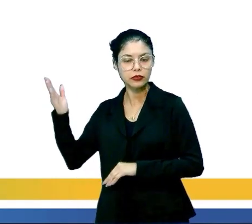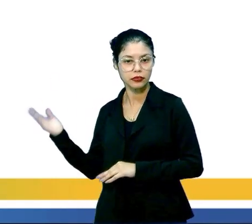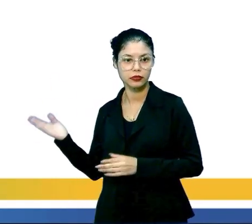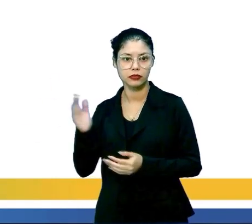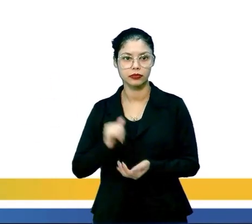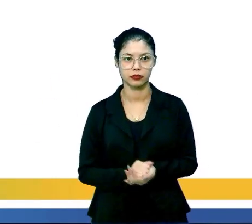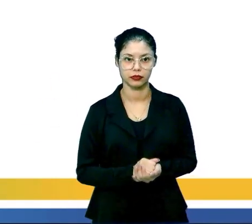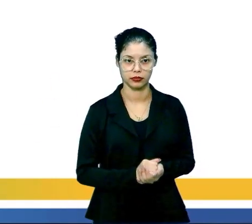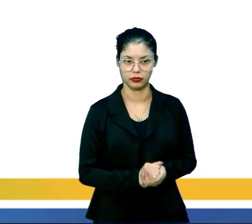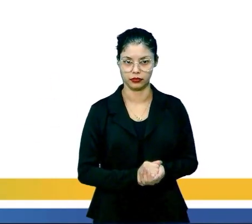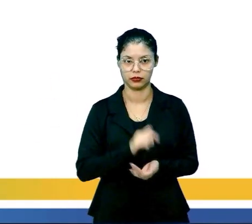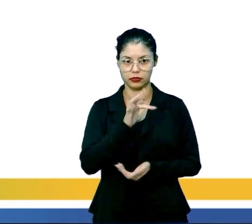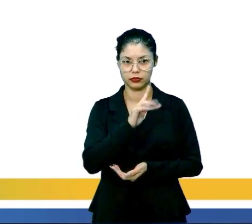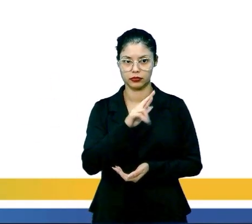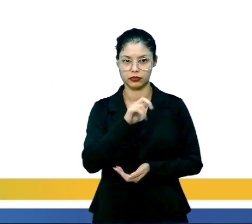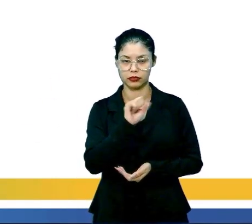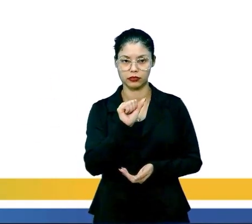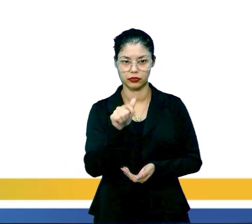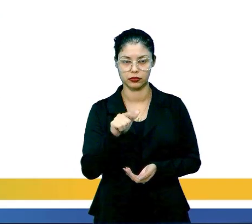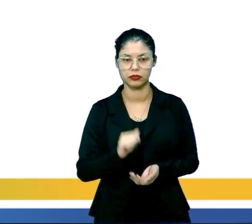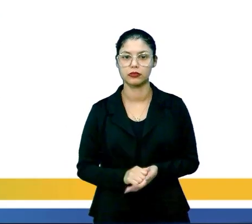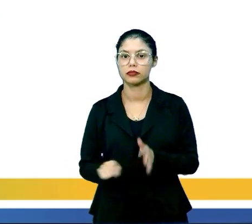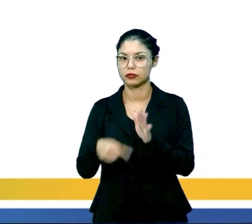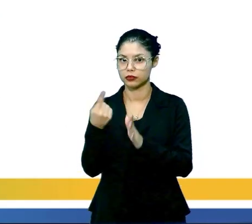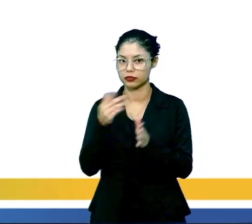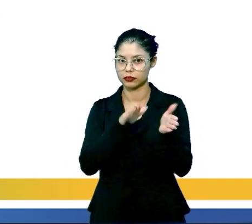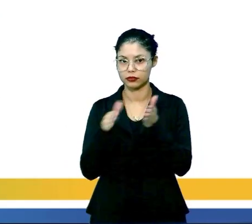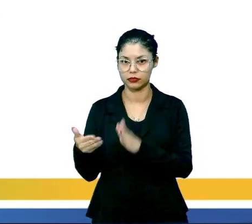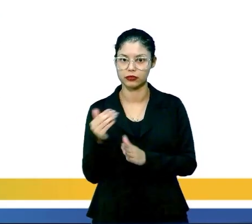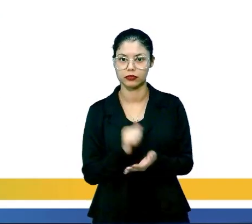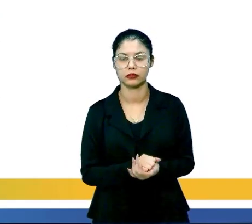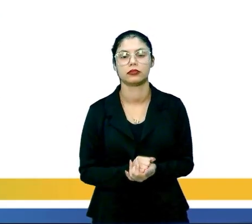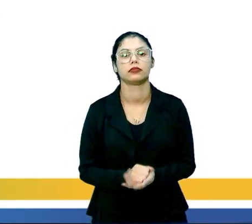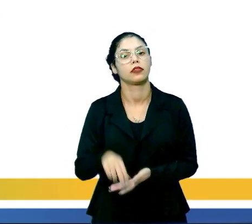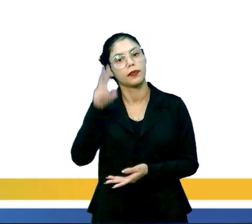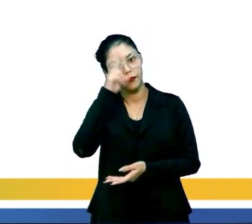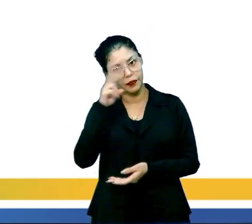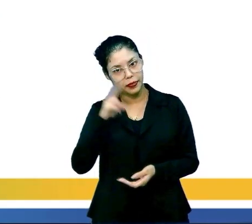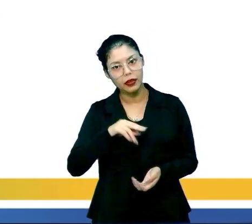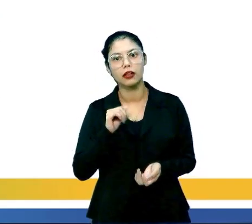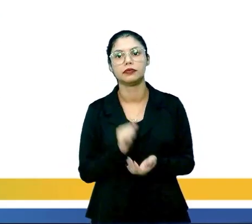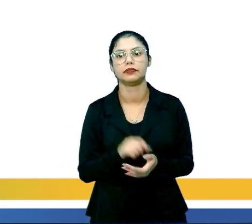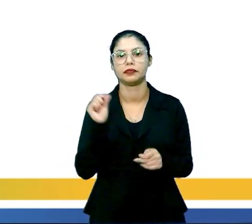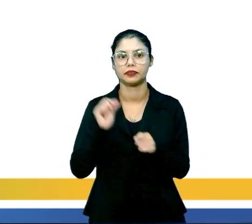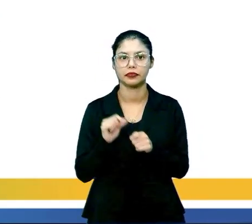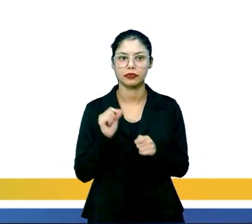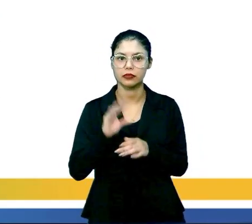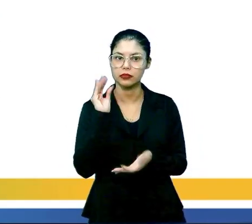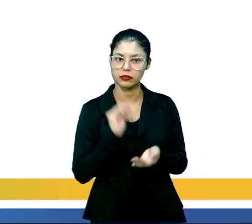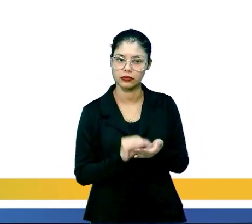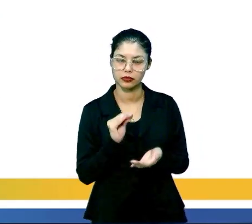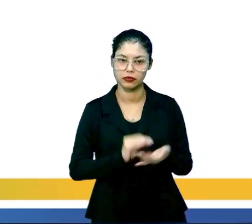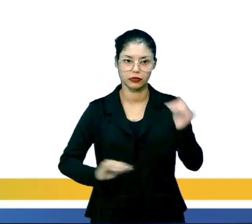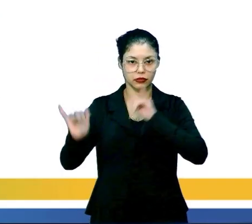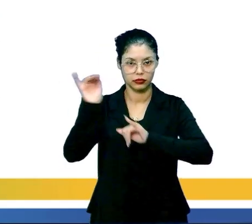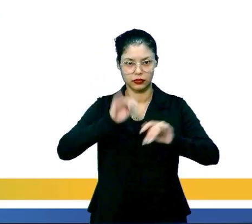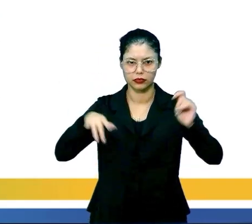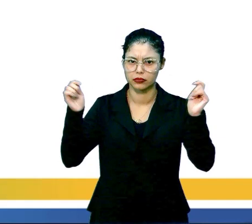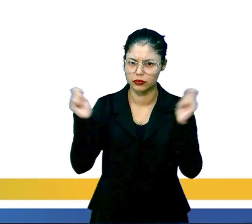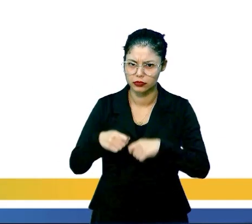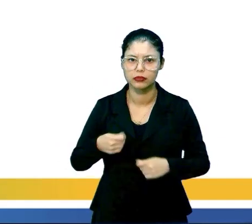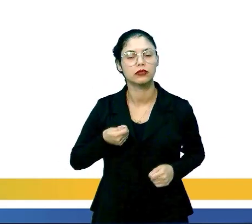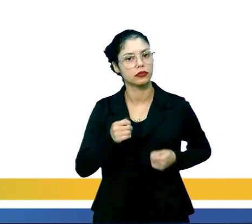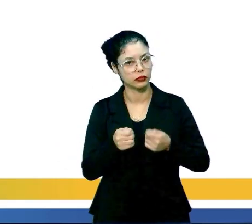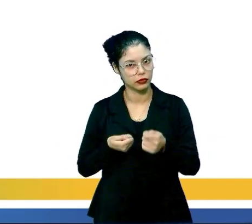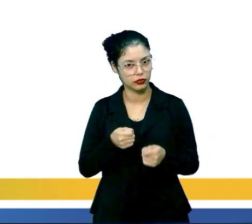Então, o tópico frasal seria aquela primeira parte do texto. Primeiramente, vale ressaltar o efeito que a falta